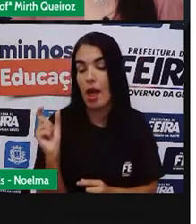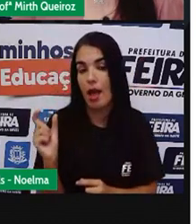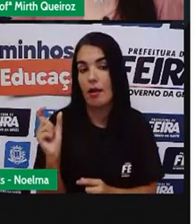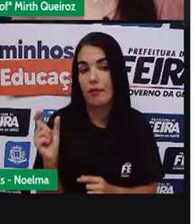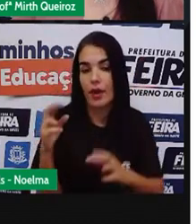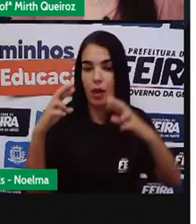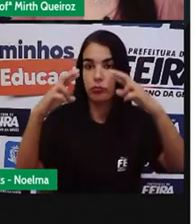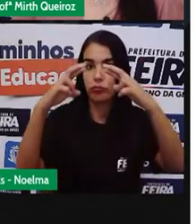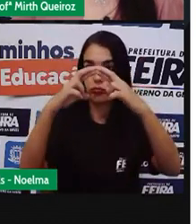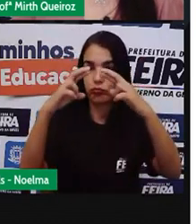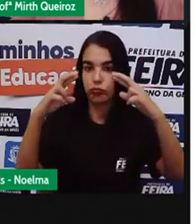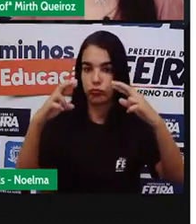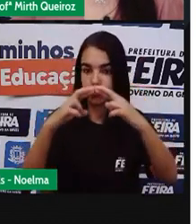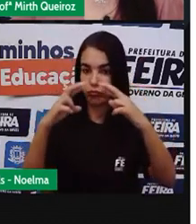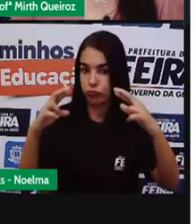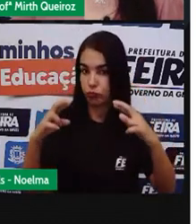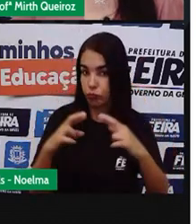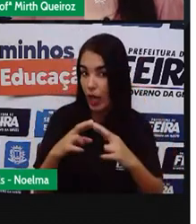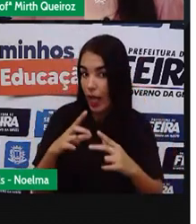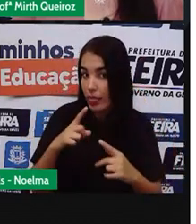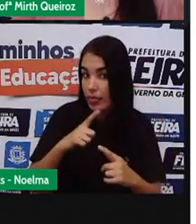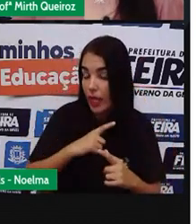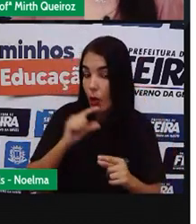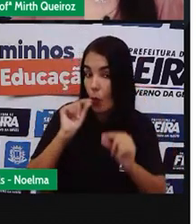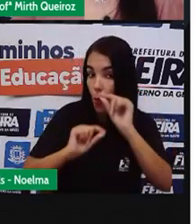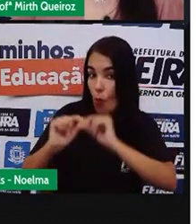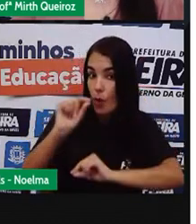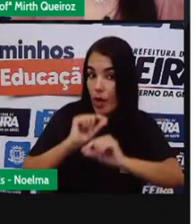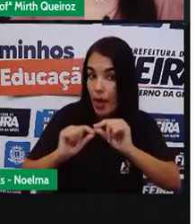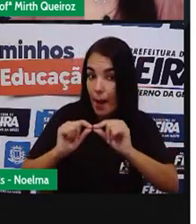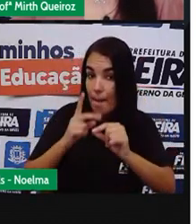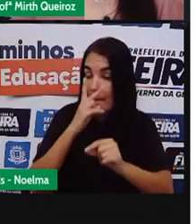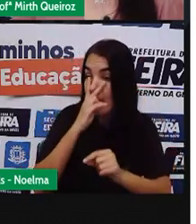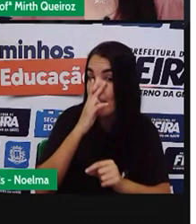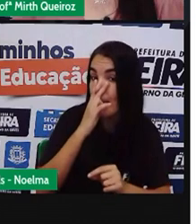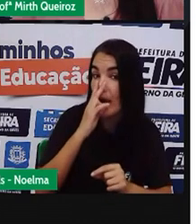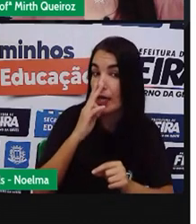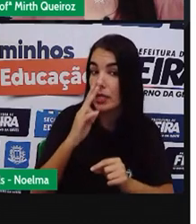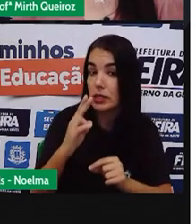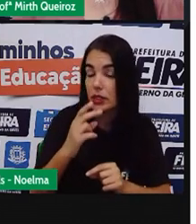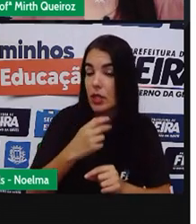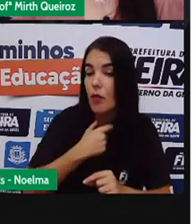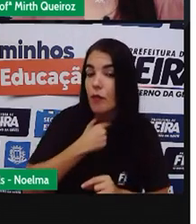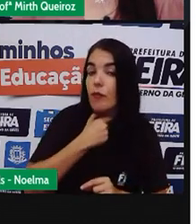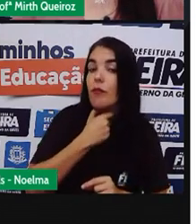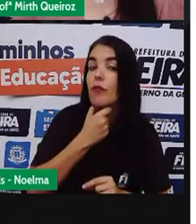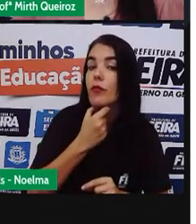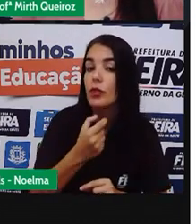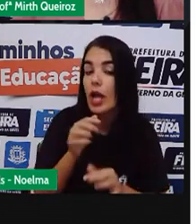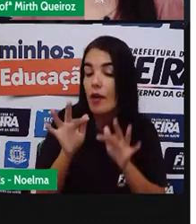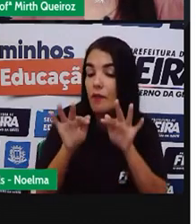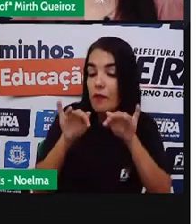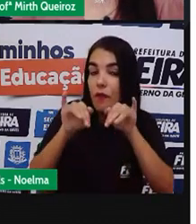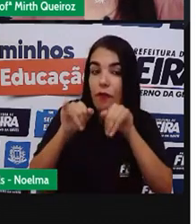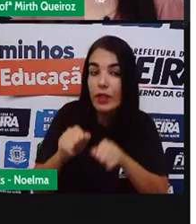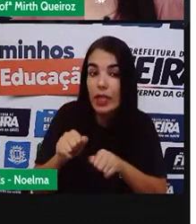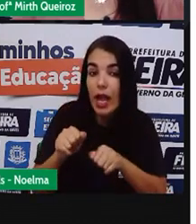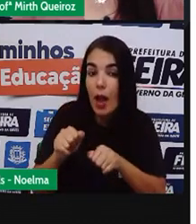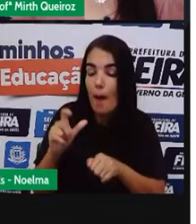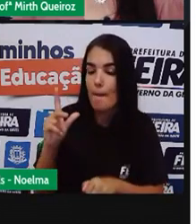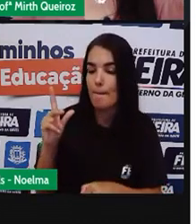há uma semelhança entre a fonética final da palavra.